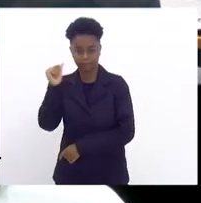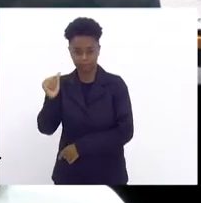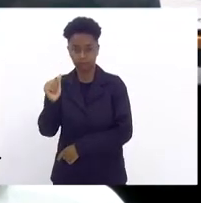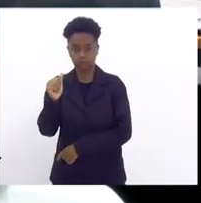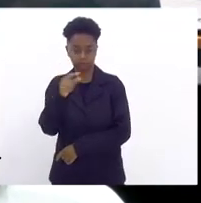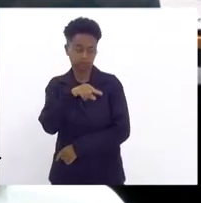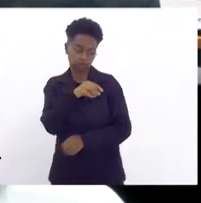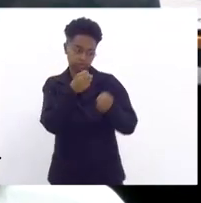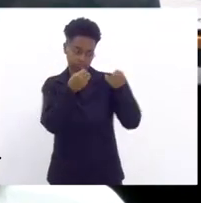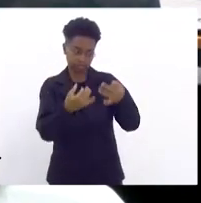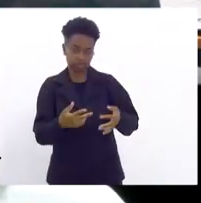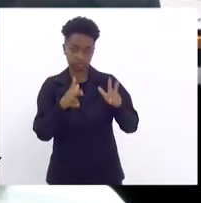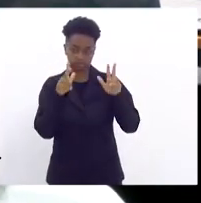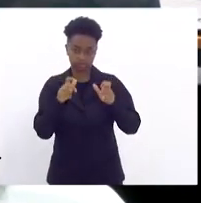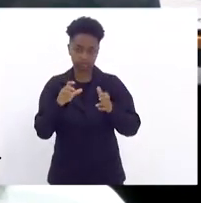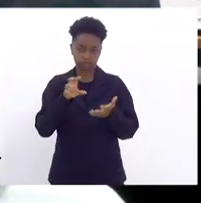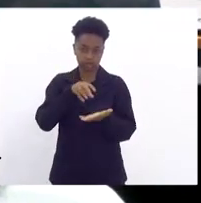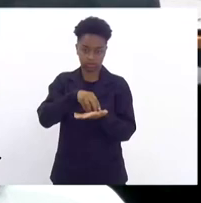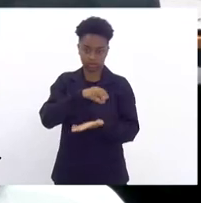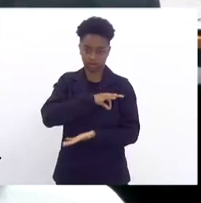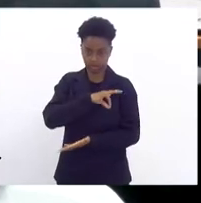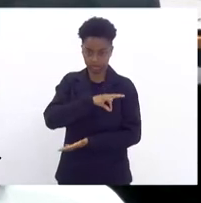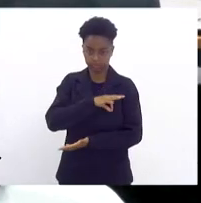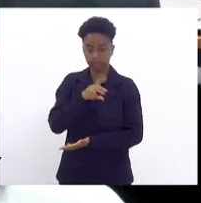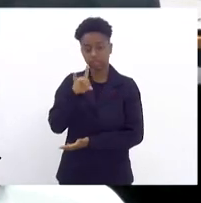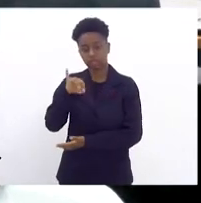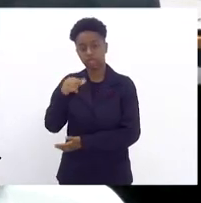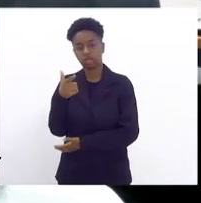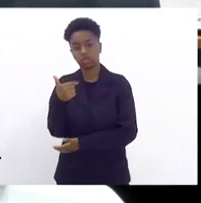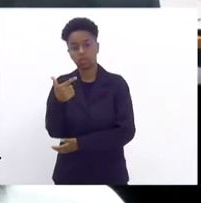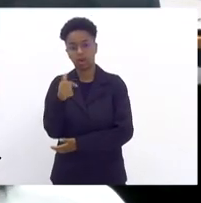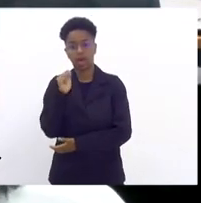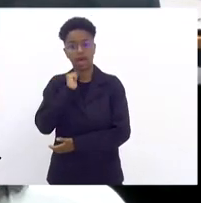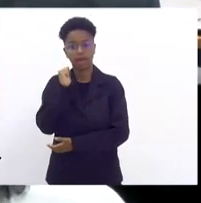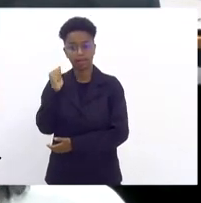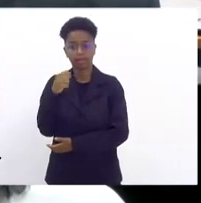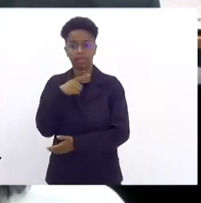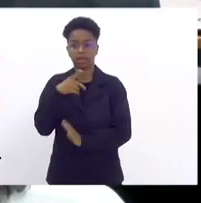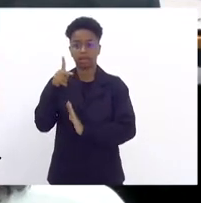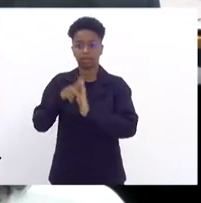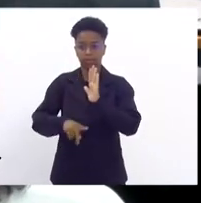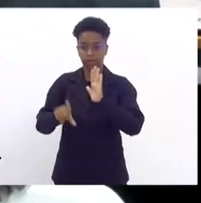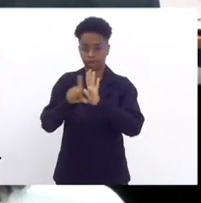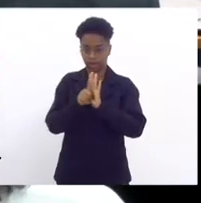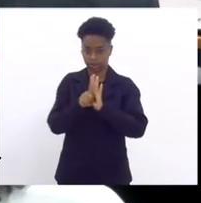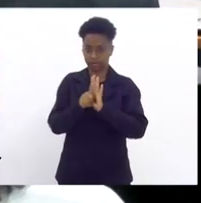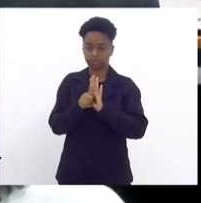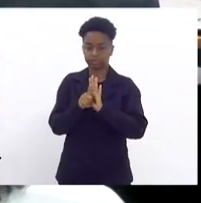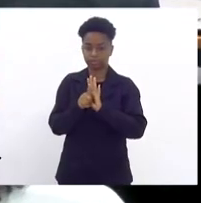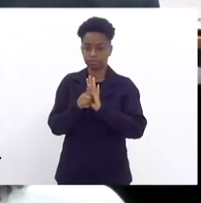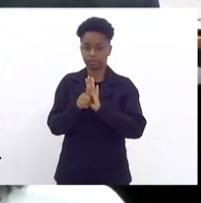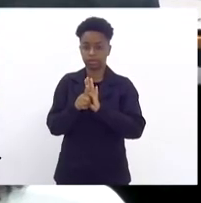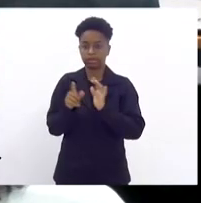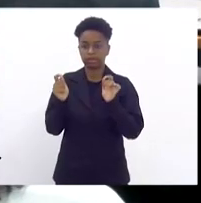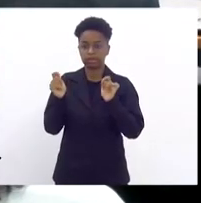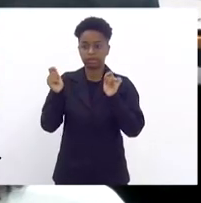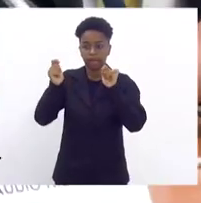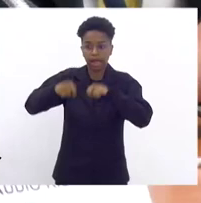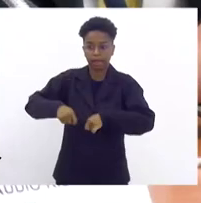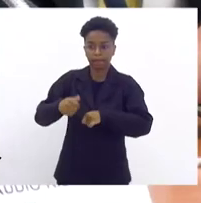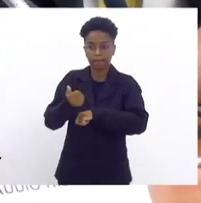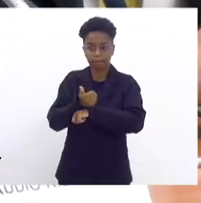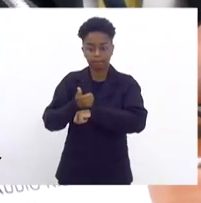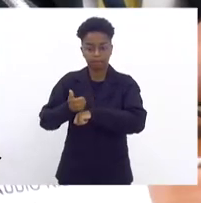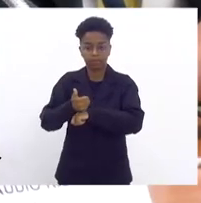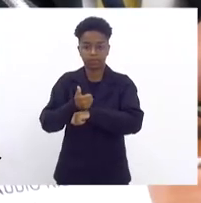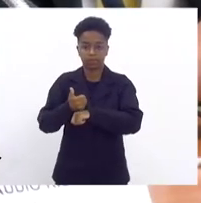vocês citaram a questão da delegacia né É dia 12 de Abril eu entrei completo de lei aqui na casa é para capacitação de profissionais